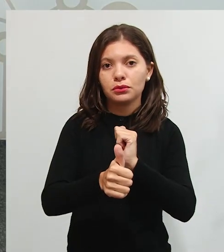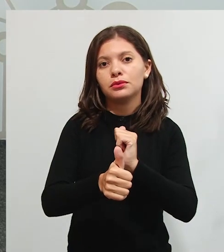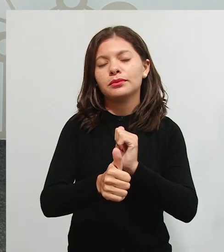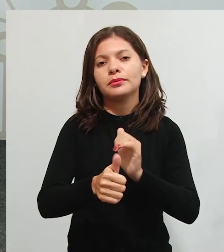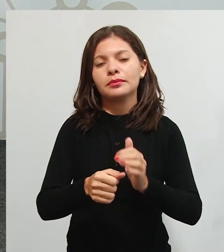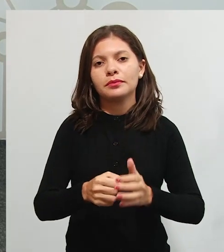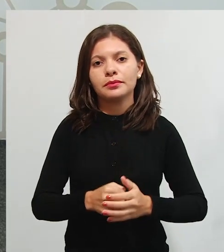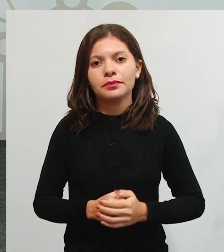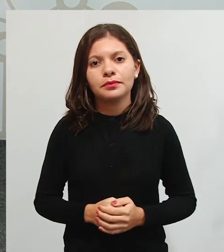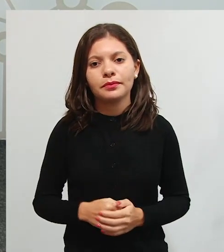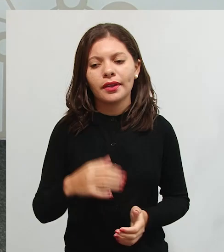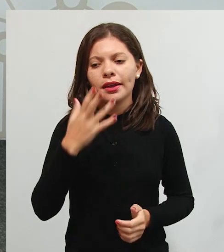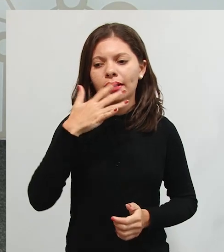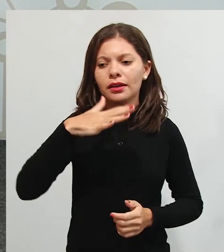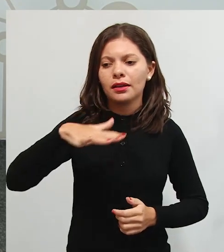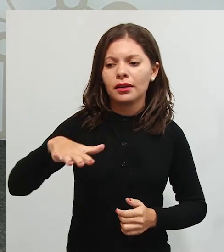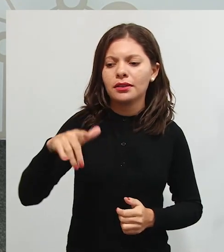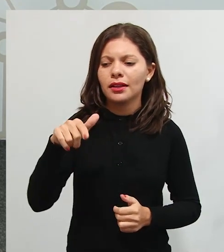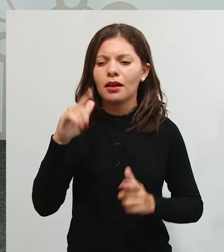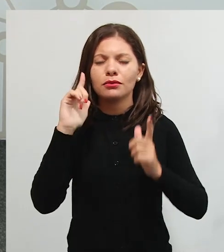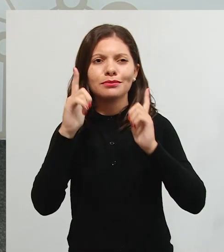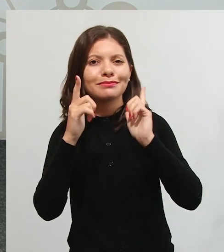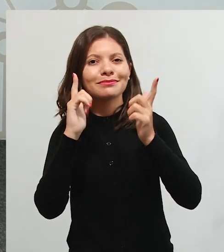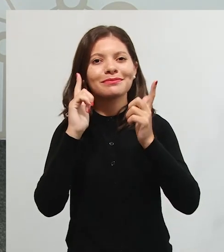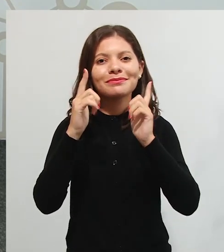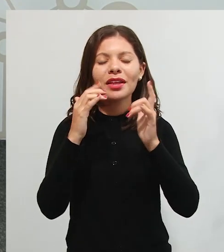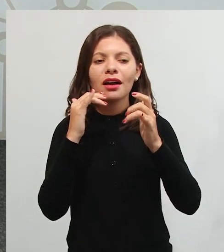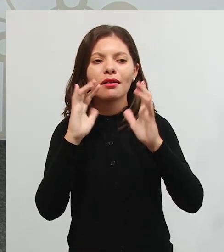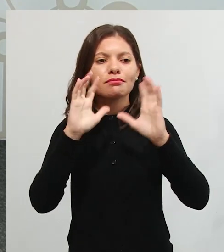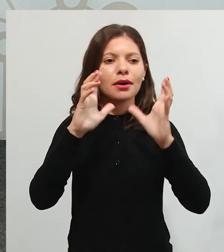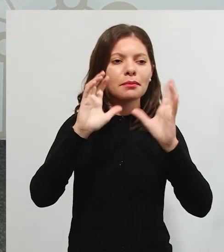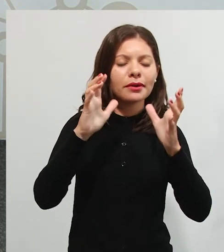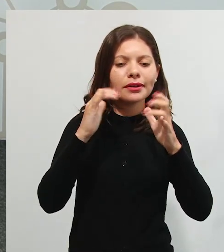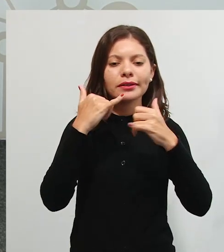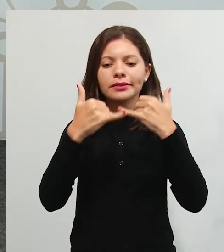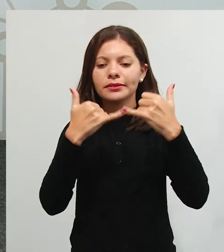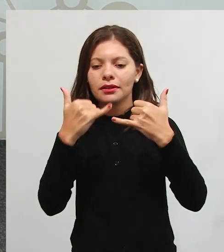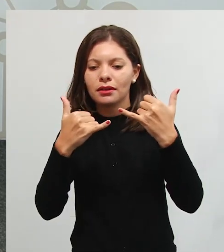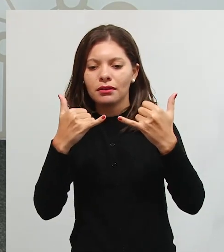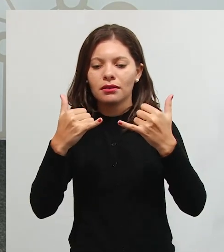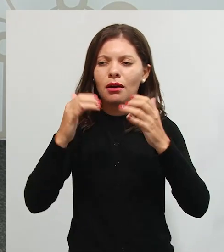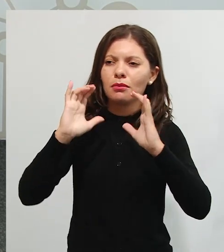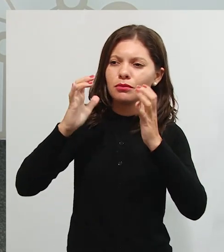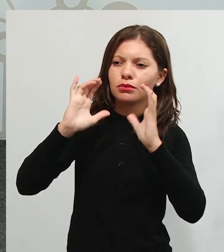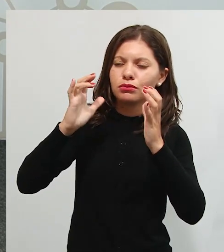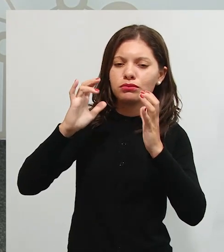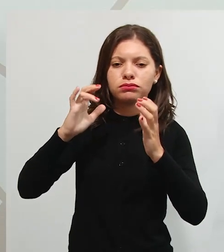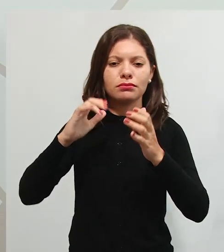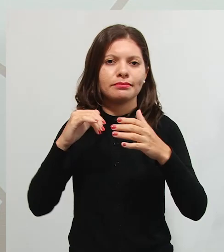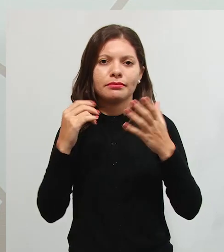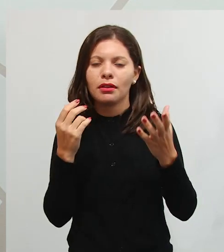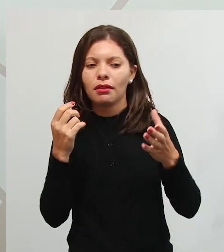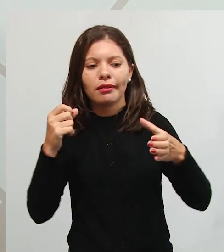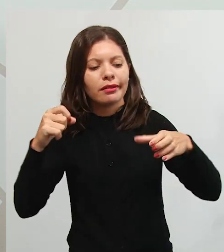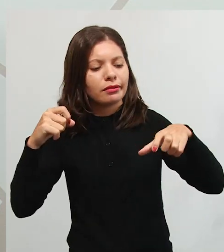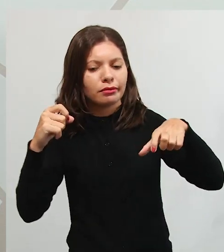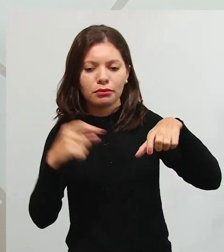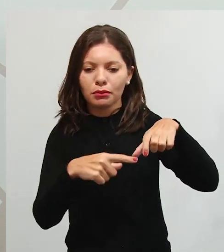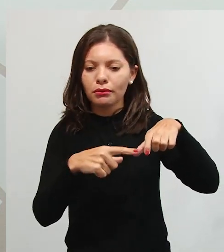exemplo, para a criança, ela vai estar lá se divertindo, ela vai estar lá jogando, de repente ela vai estar chutando uma bola,